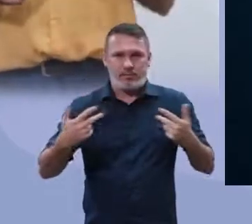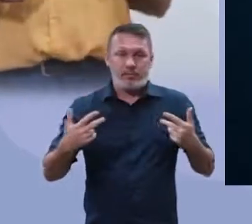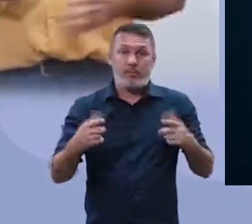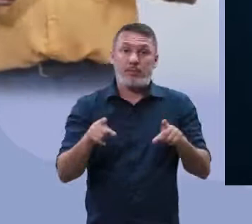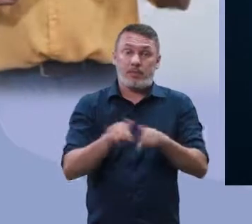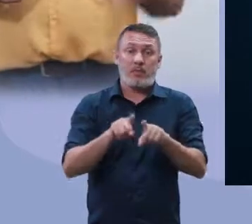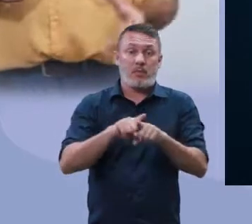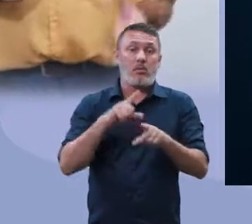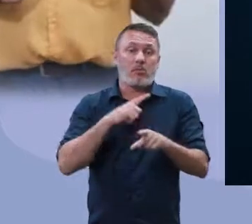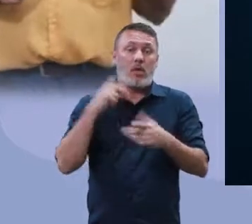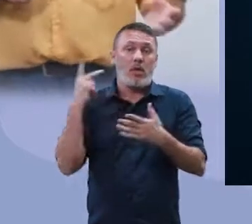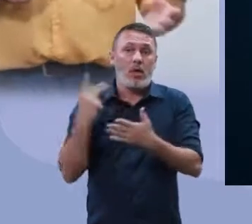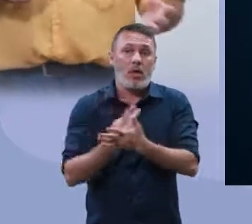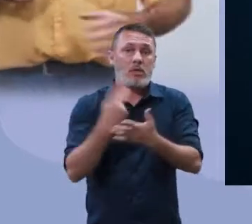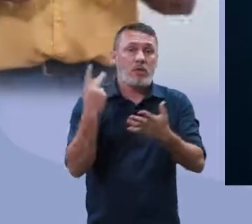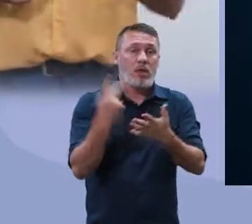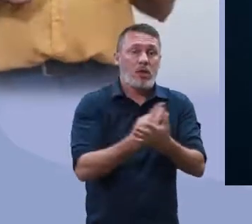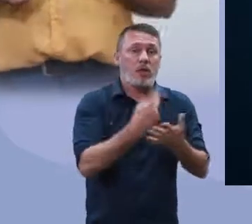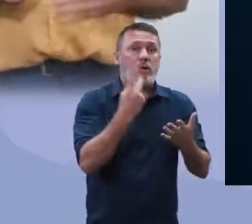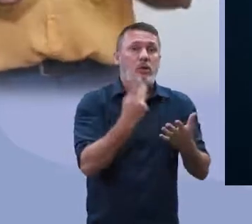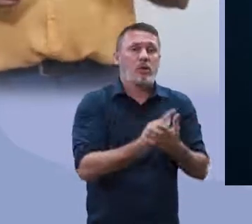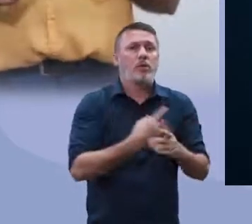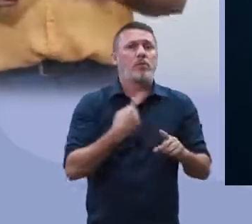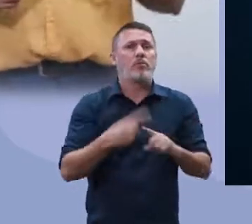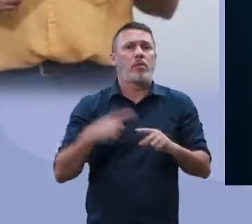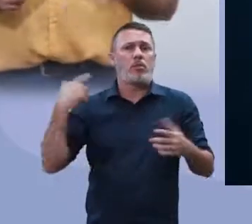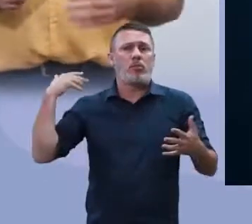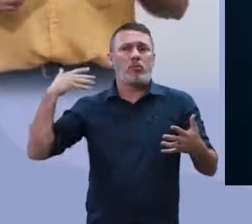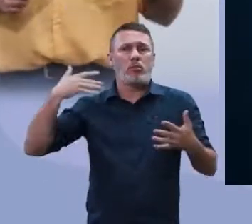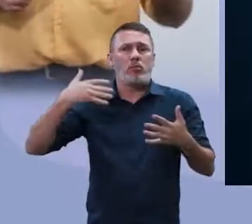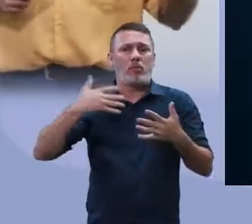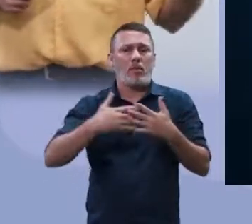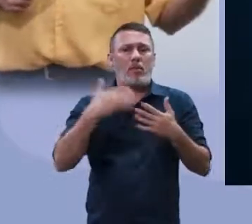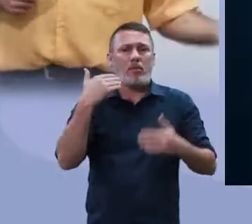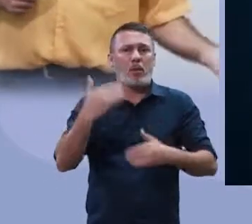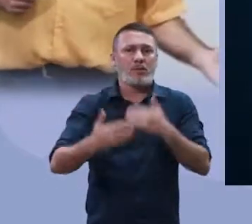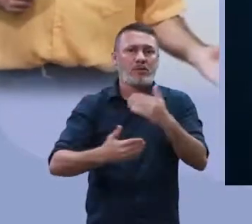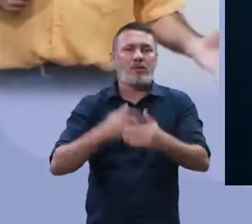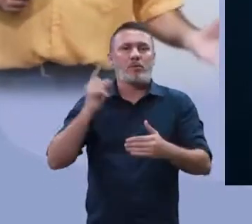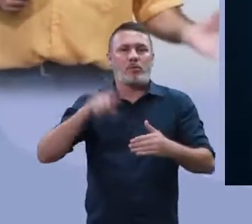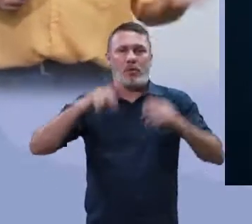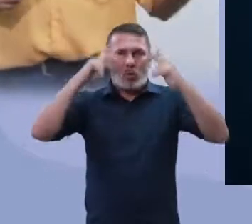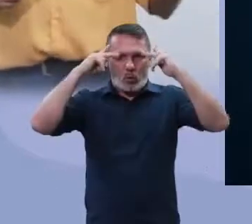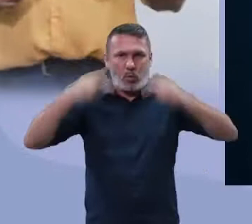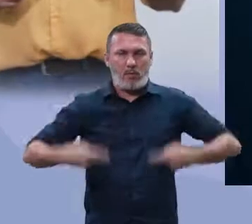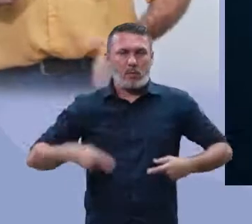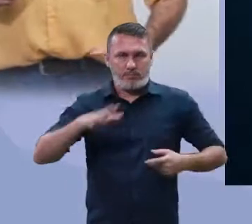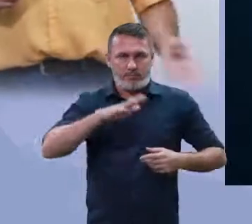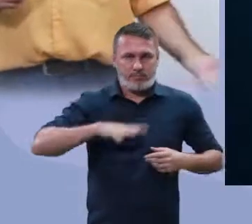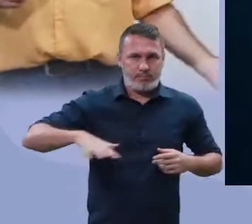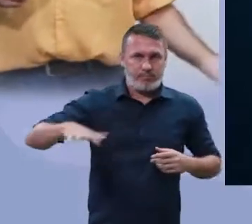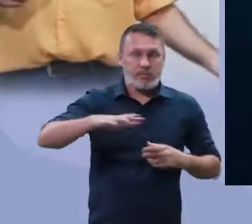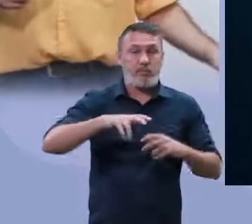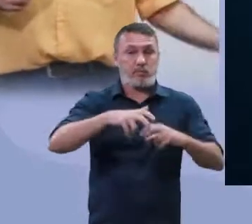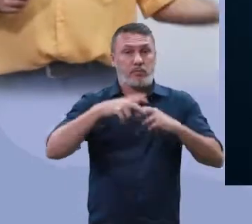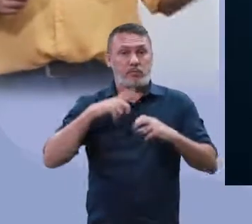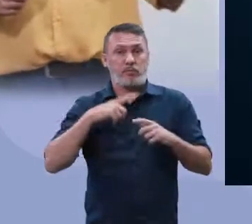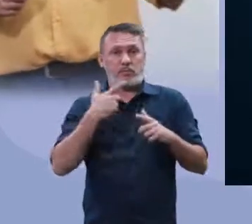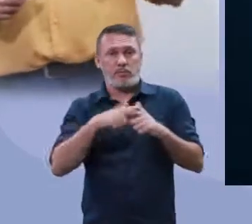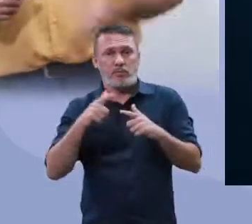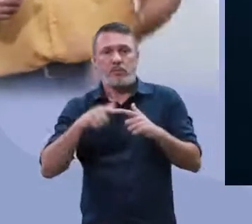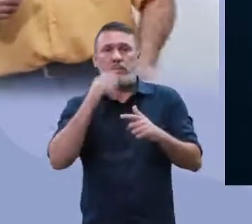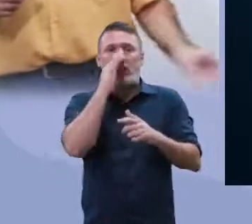as consequências que esses processos trouxeram para a humanidade. Então, dessa forma, temos os